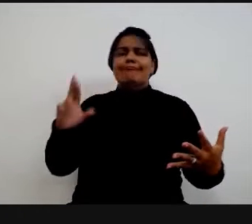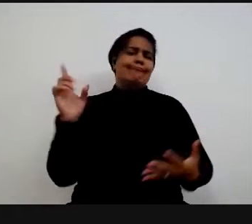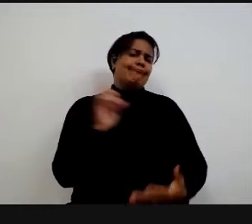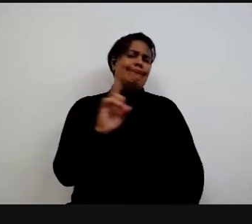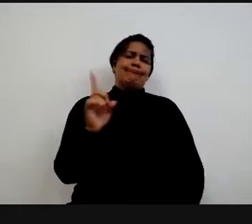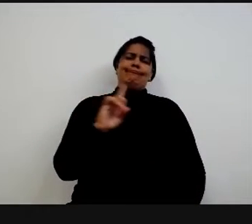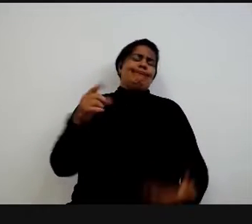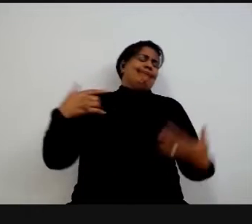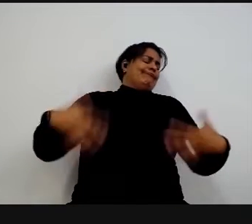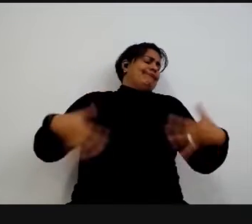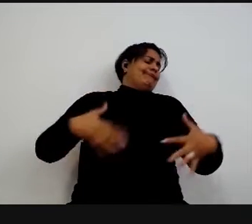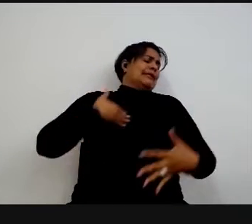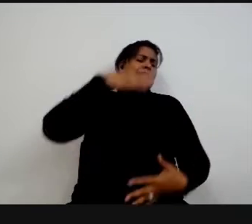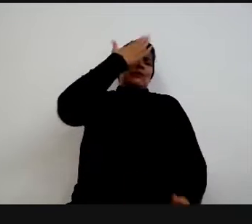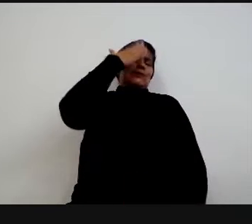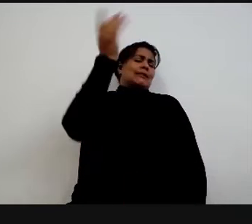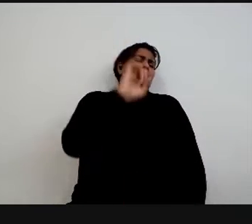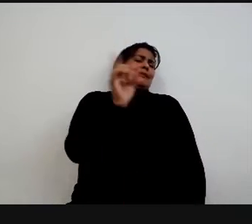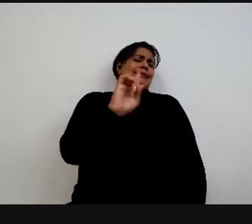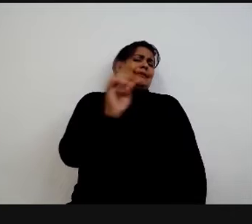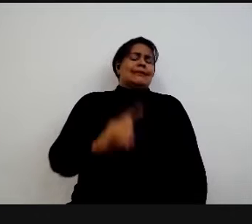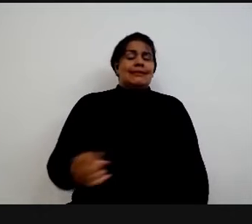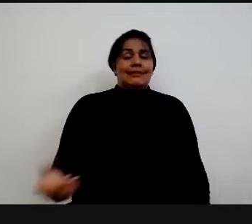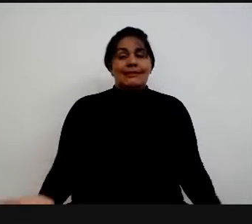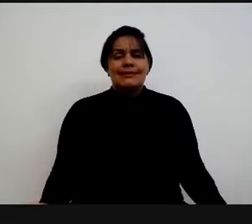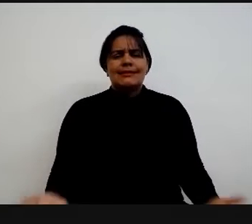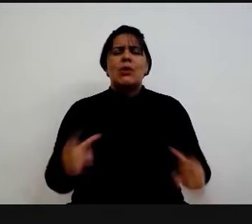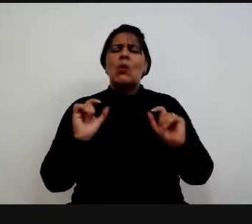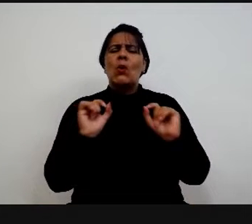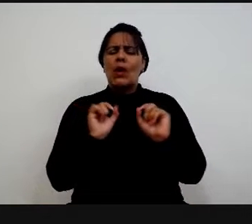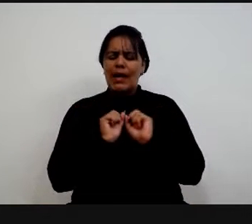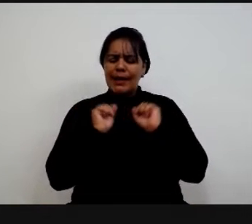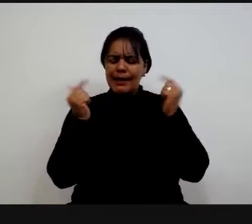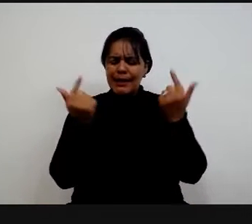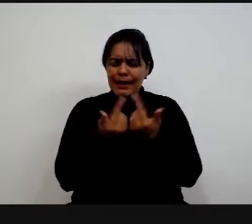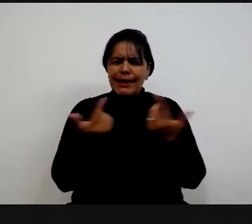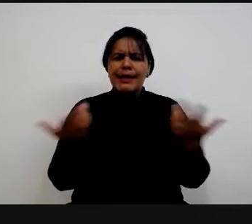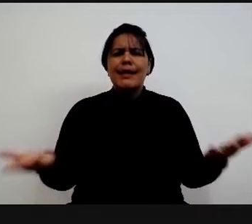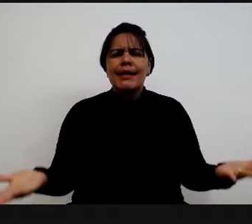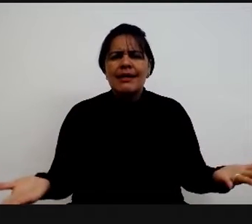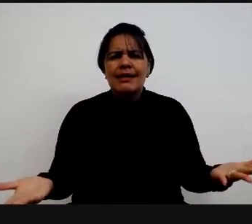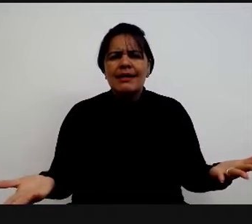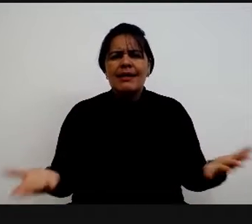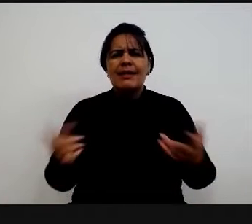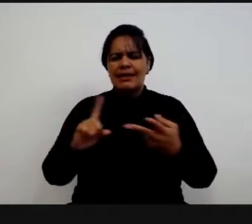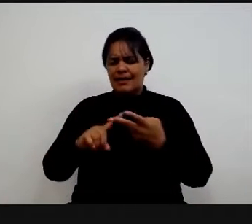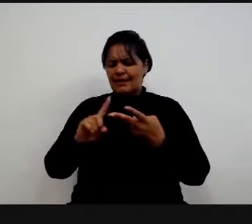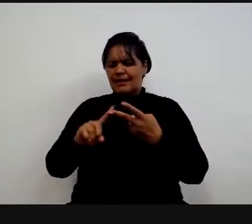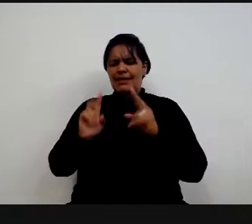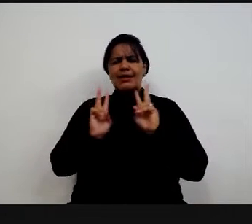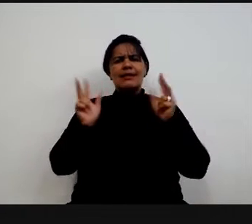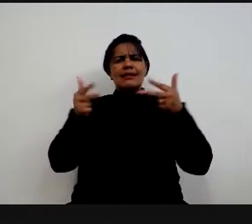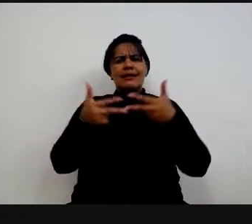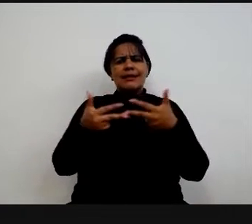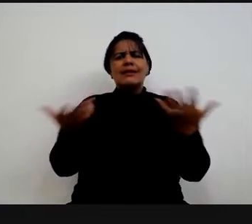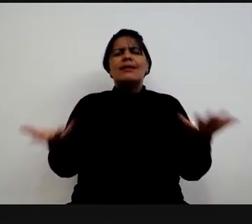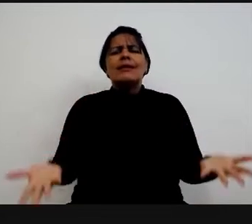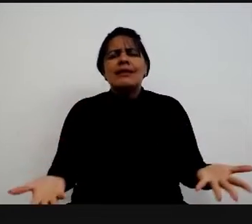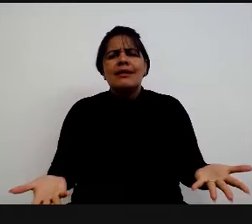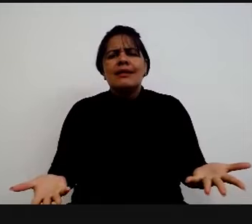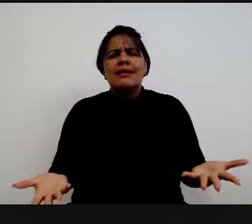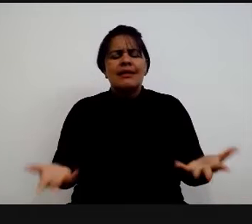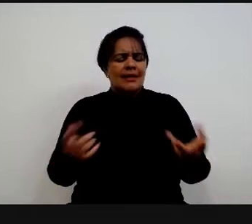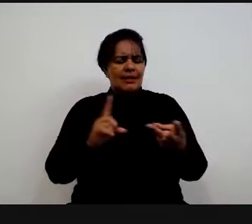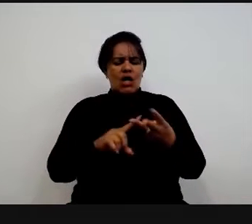responde, porque ele não sabe, não tem conhecimento. Para que serve uma Câmara Municipal? Qual é o papel de uma Assembleia Legislativa?